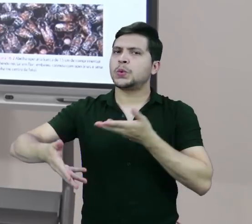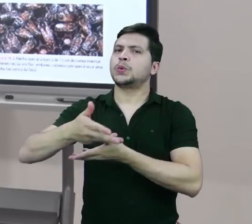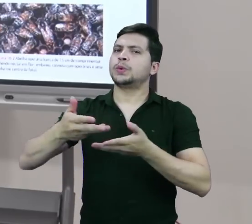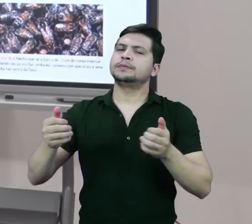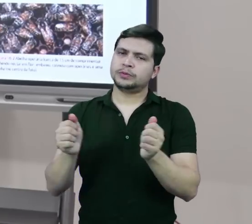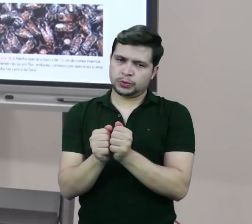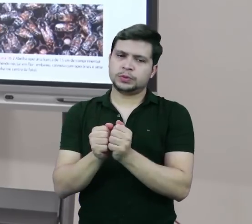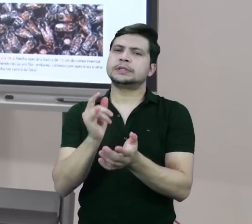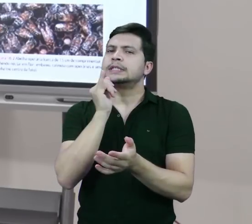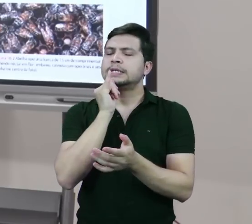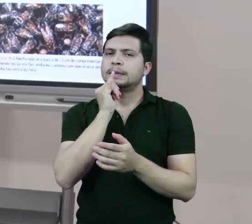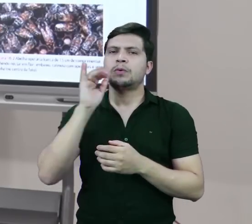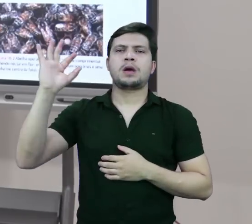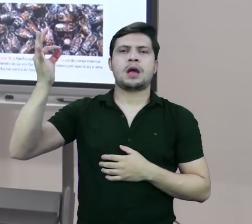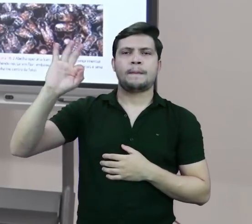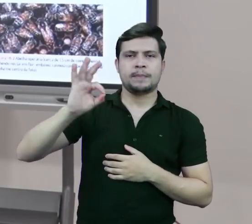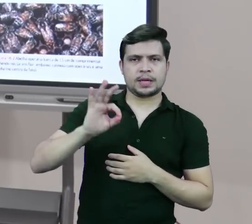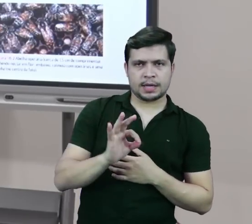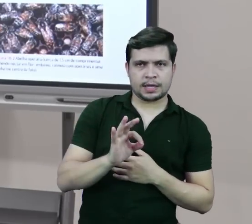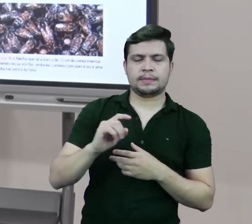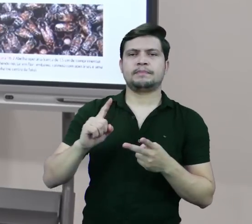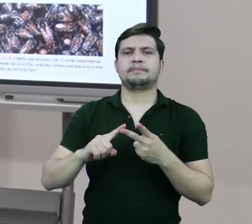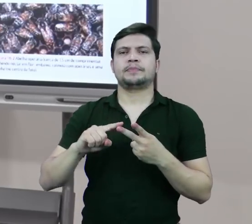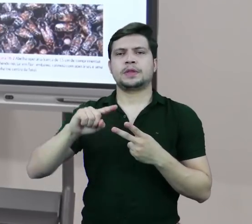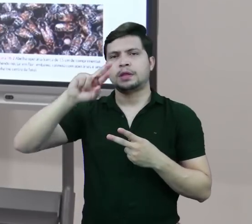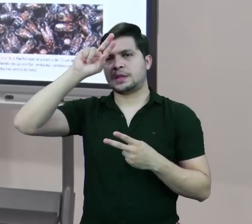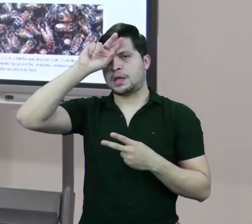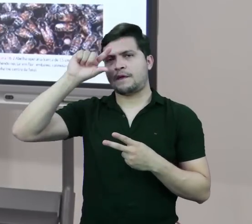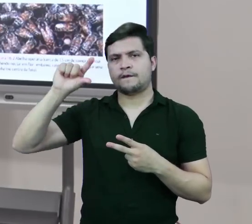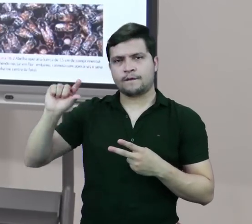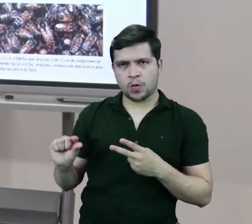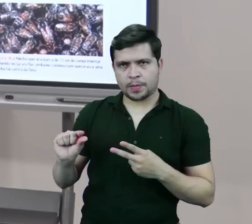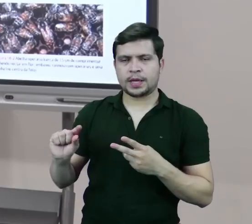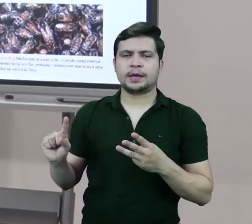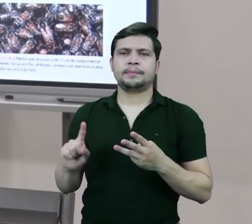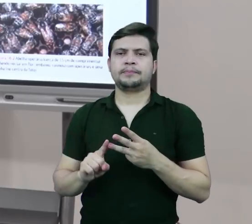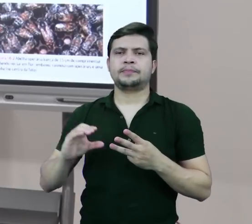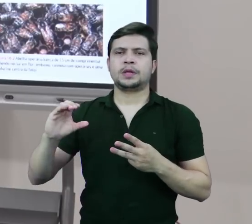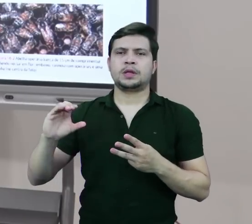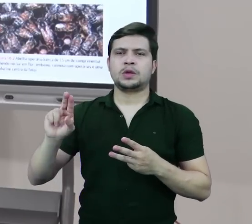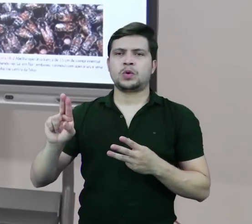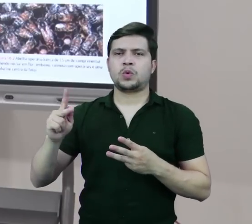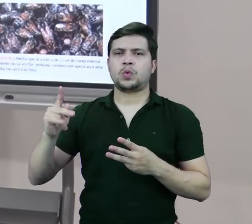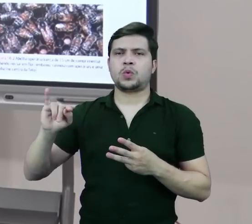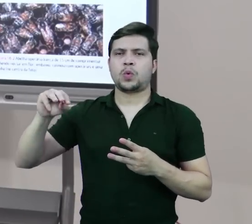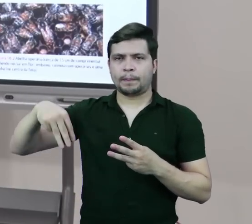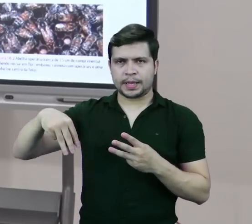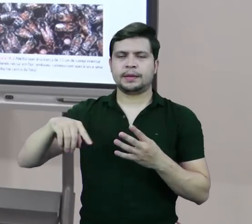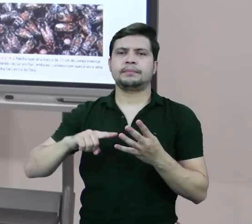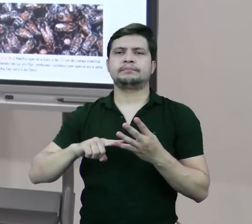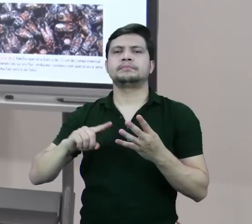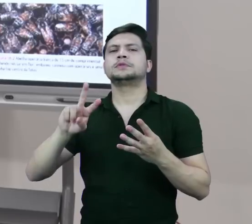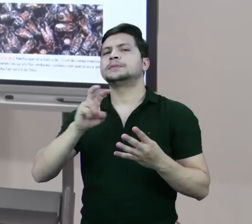cooperação. Por exemplo, as abelhas, as formigas, os cupins e os morcegos, eles formam